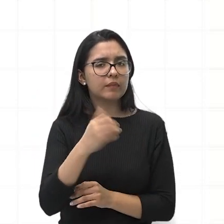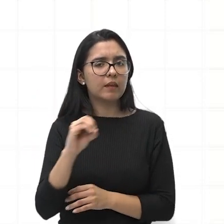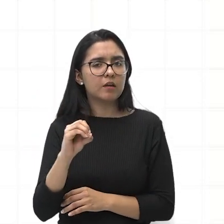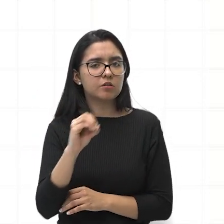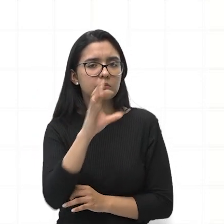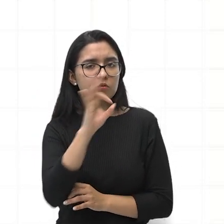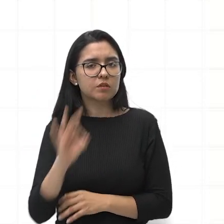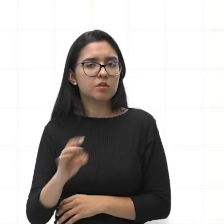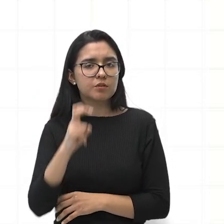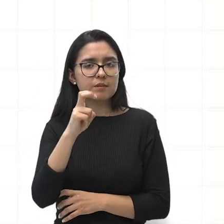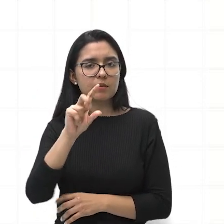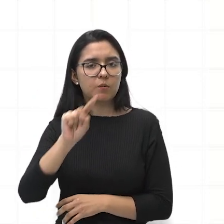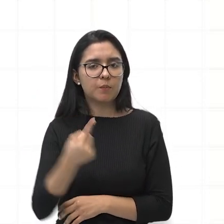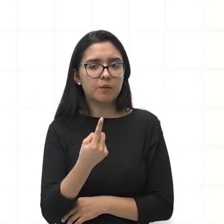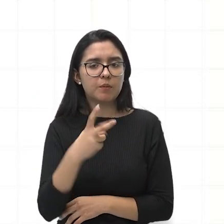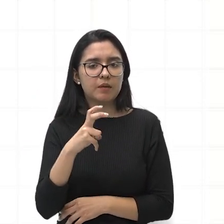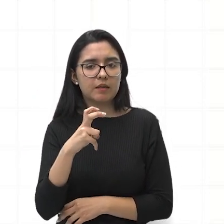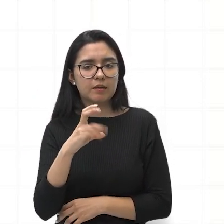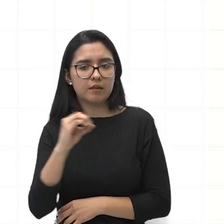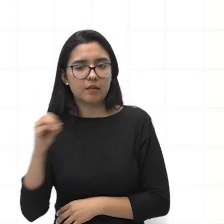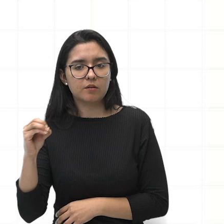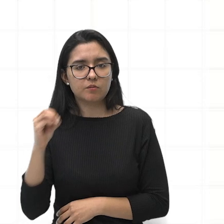10% de 5.500?